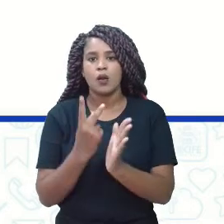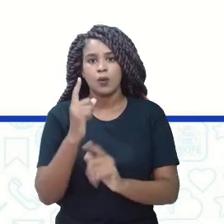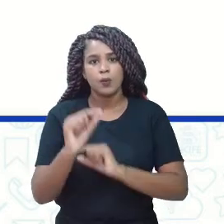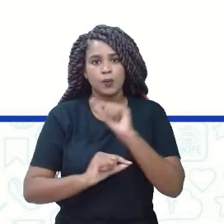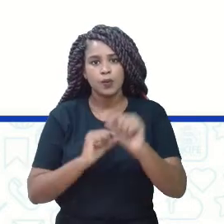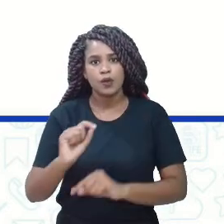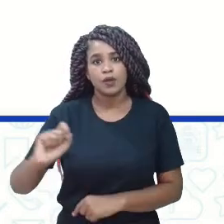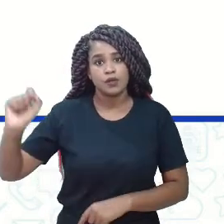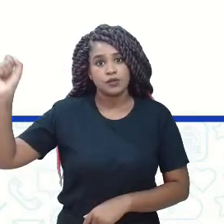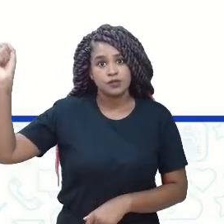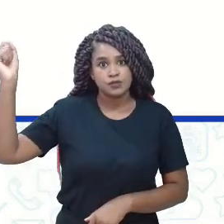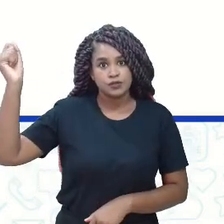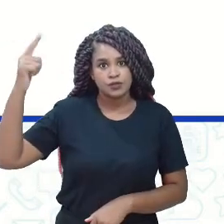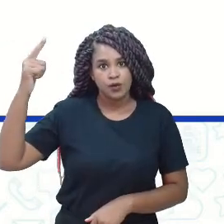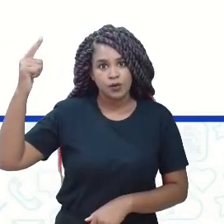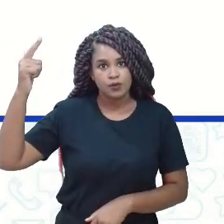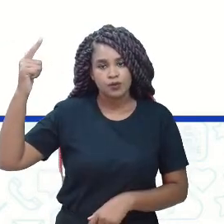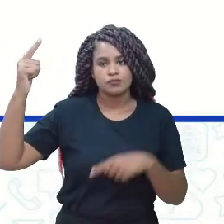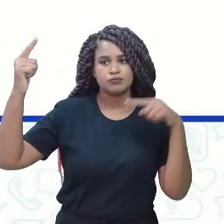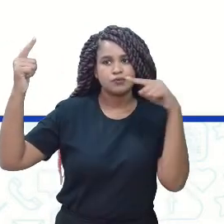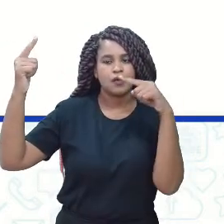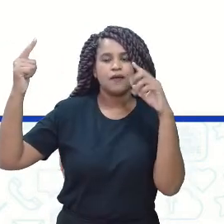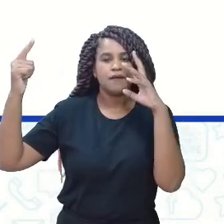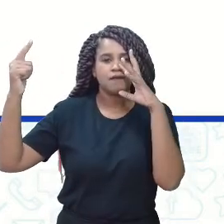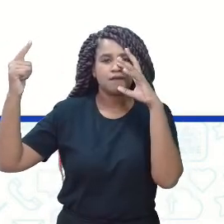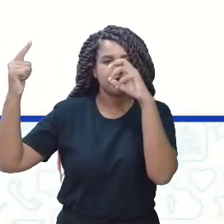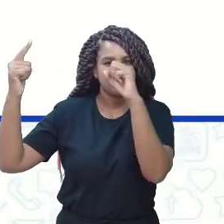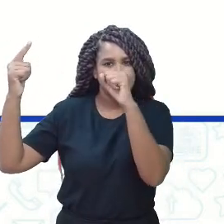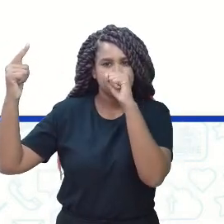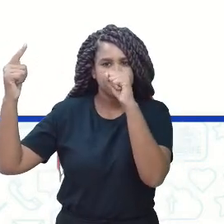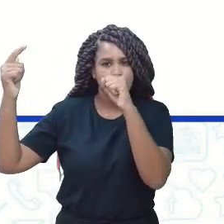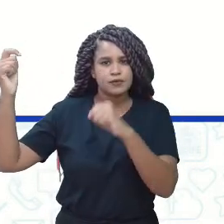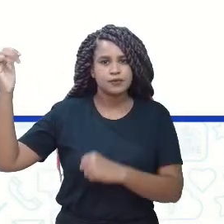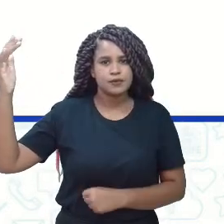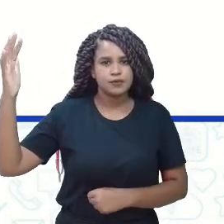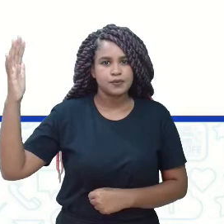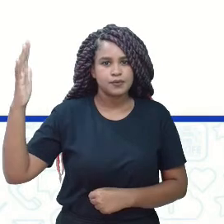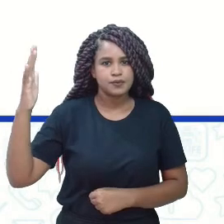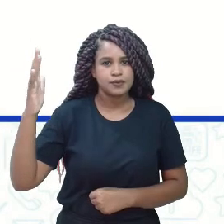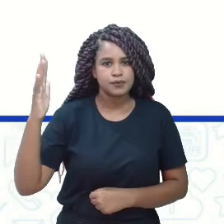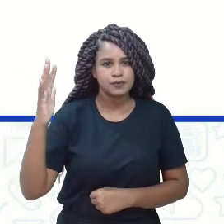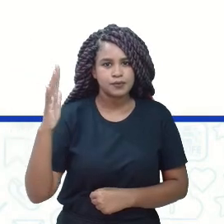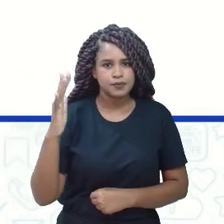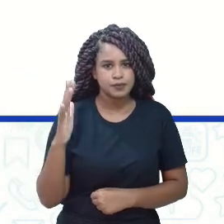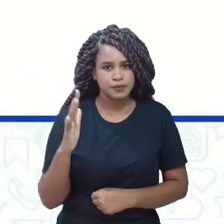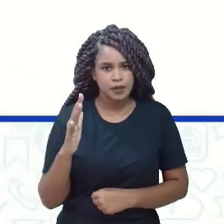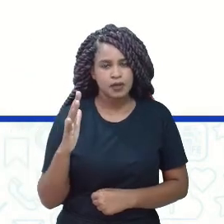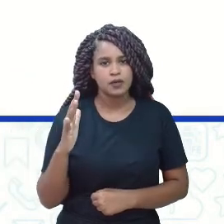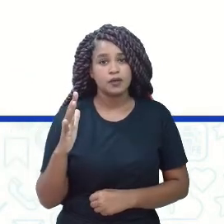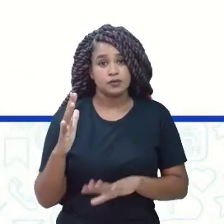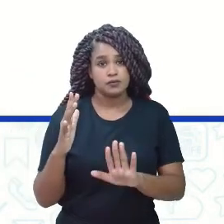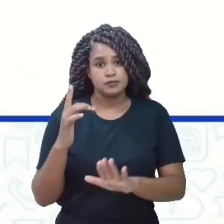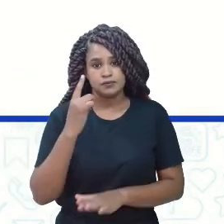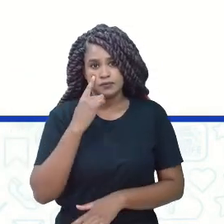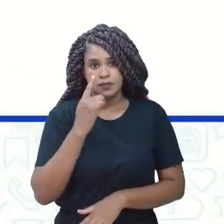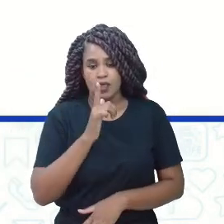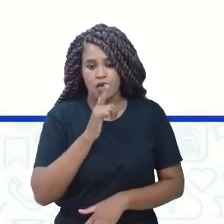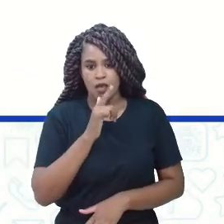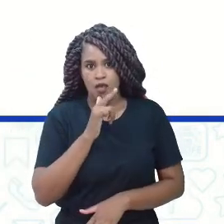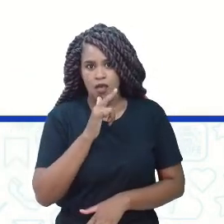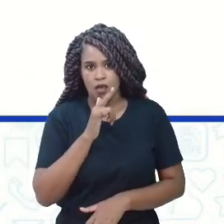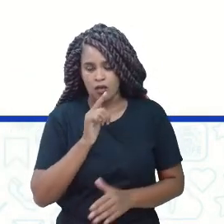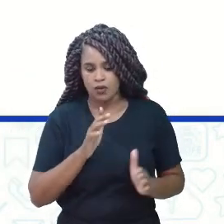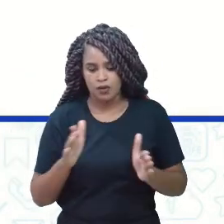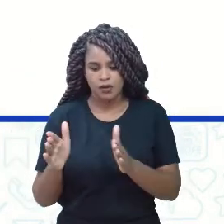vendo um solzinho lá, chegando lá bem forte com a radiação. Aí quando essa radiação chega no corpo hídrico, faz com que